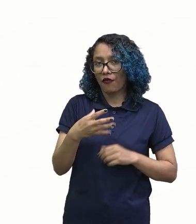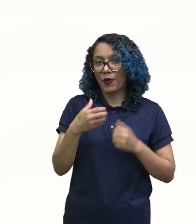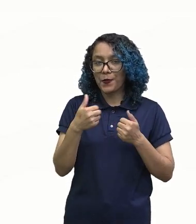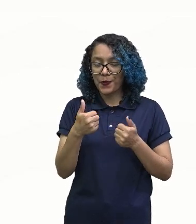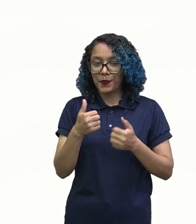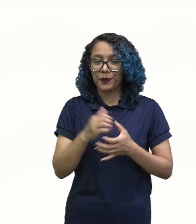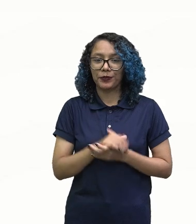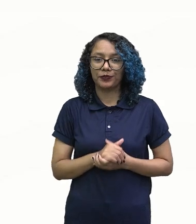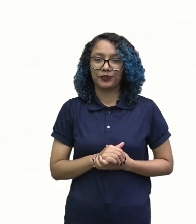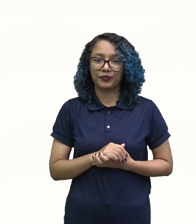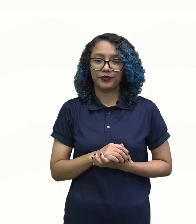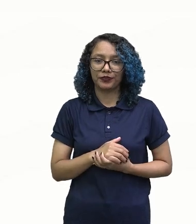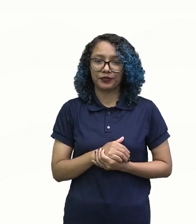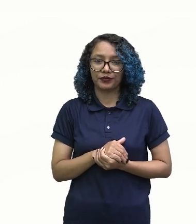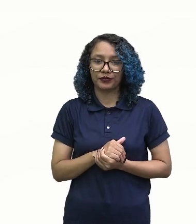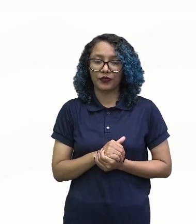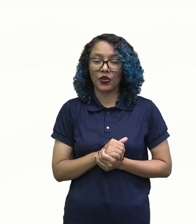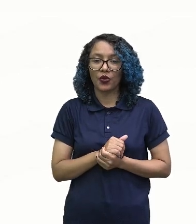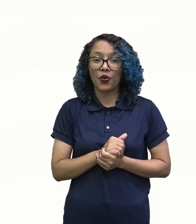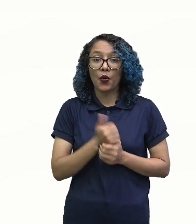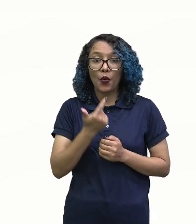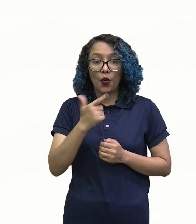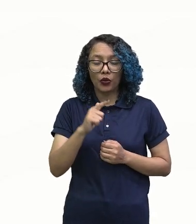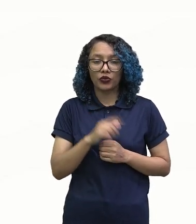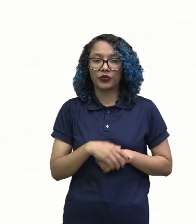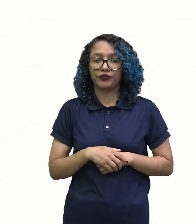Ok? A palavra palhaço.